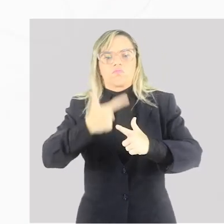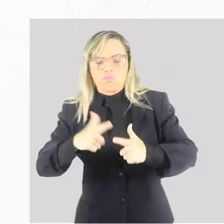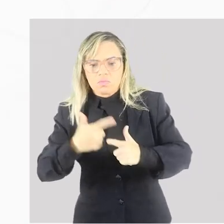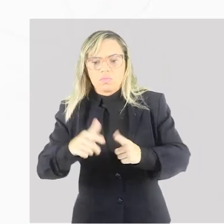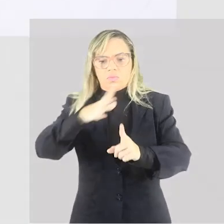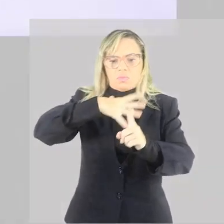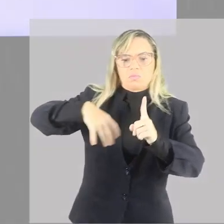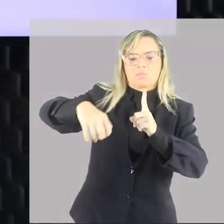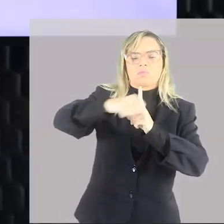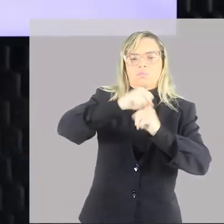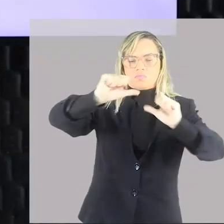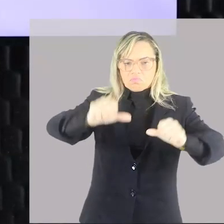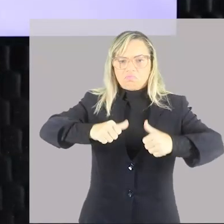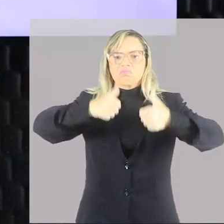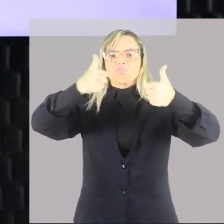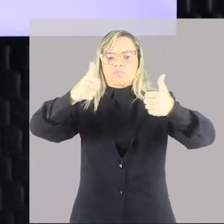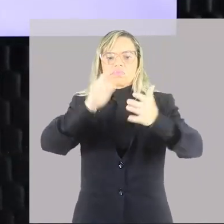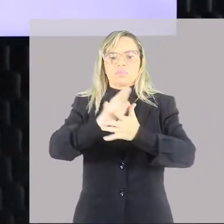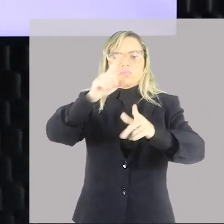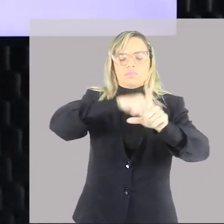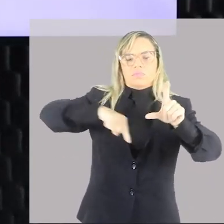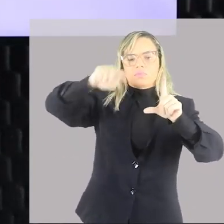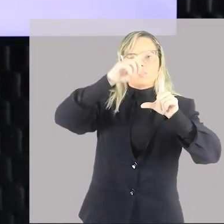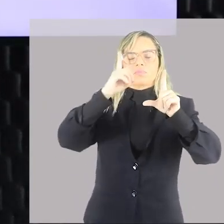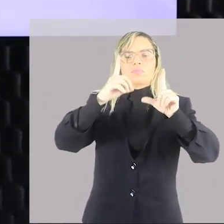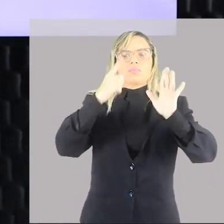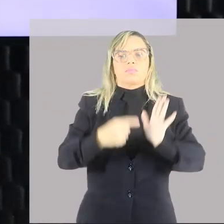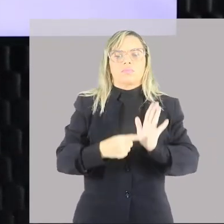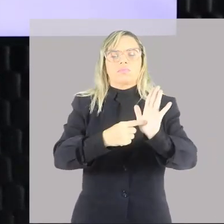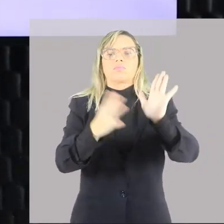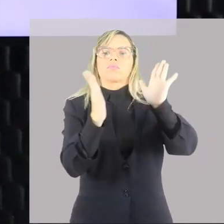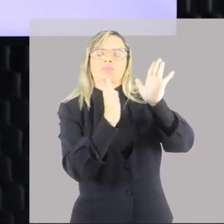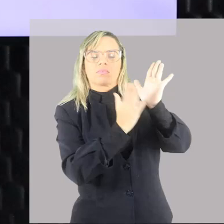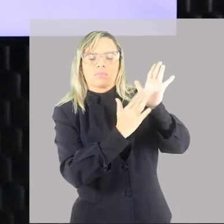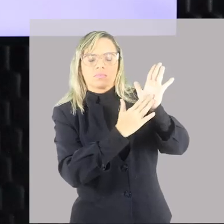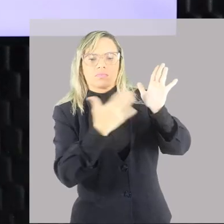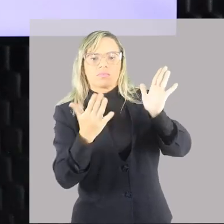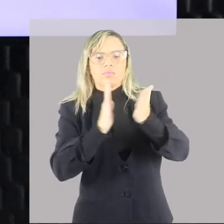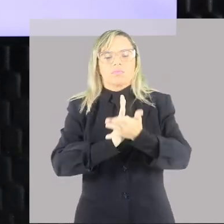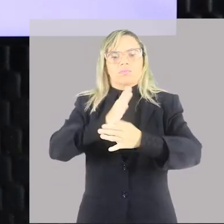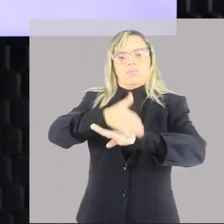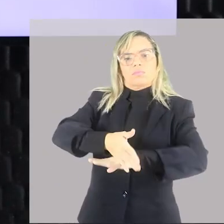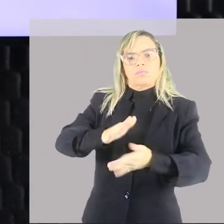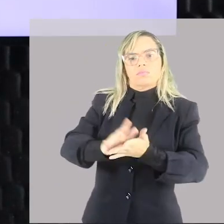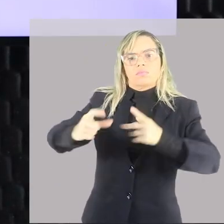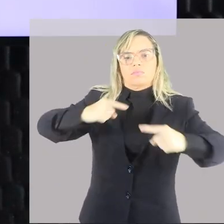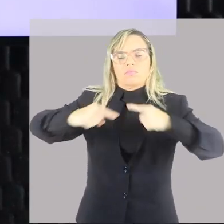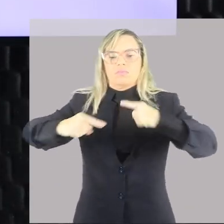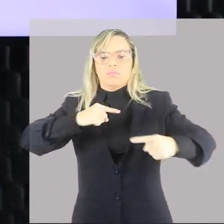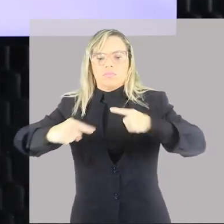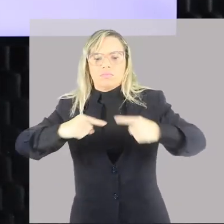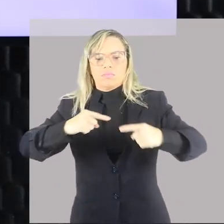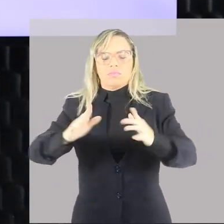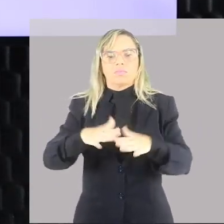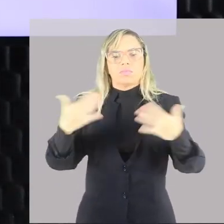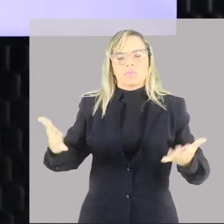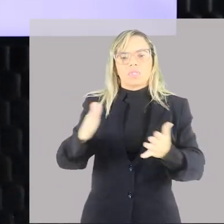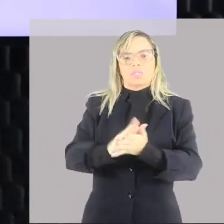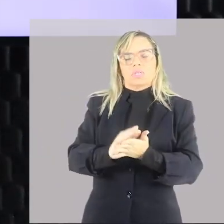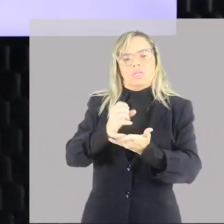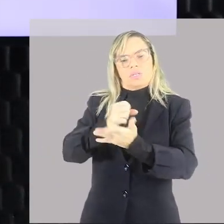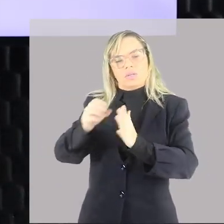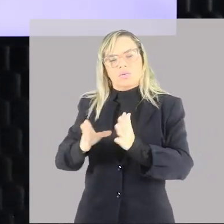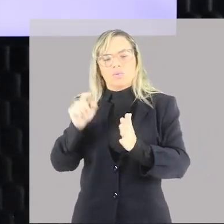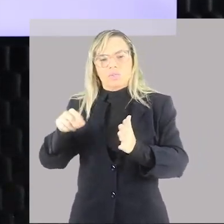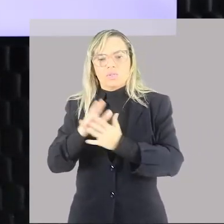sociais. Muito legal. Então aqui a letra D de dado traz para a gente uma proposta de que a participação política é algo